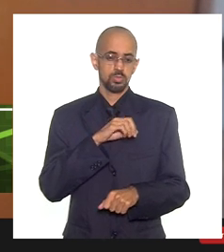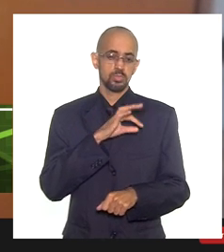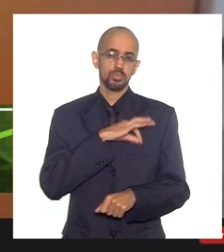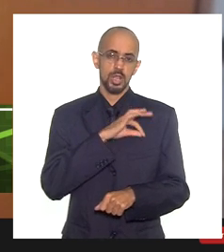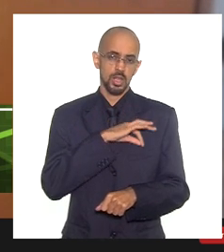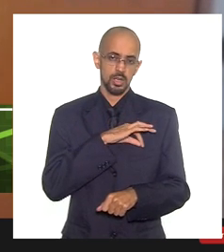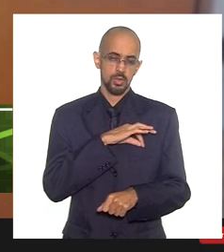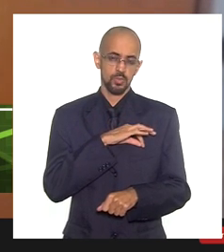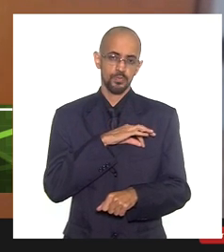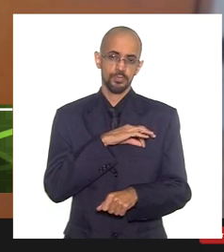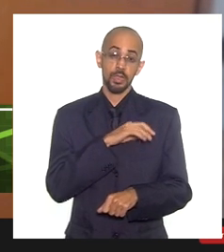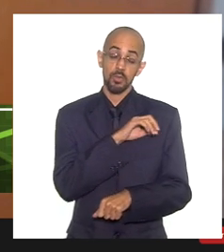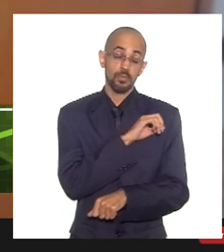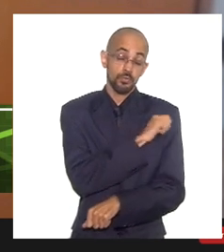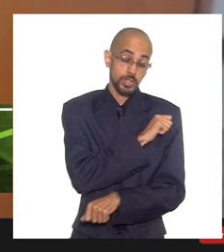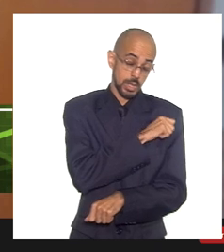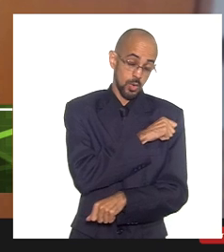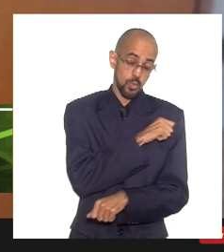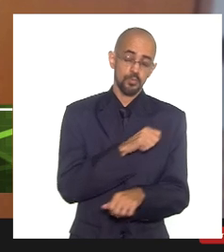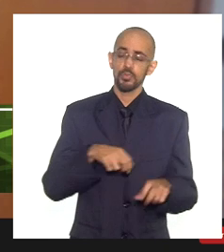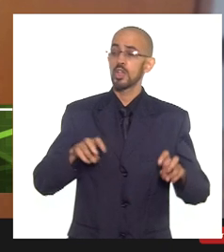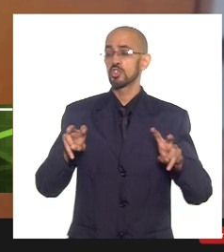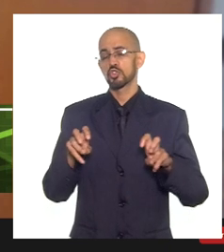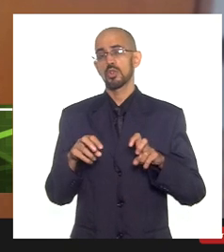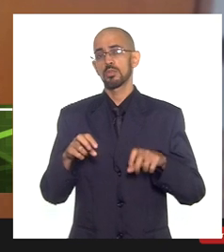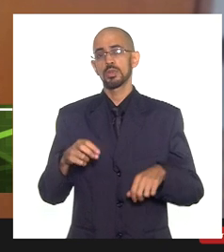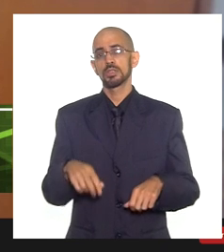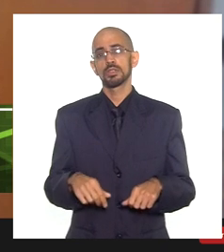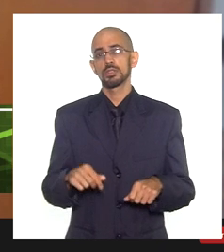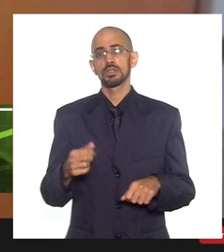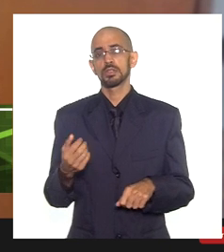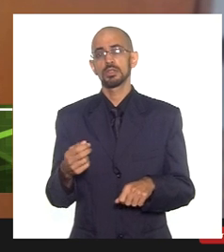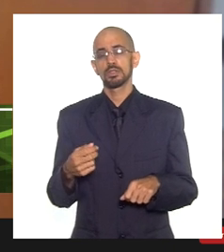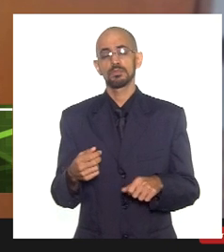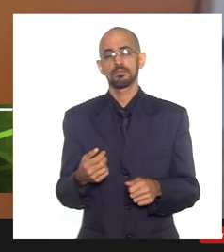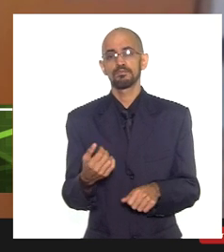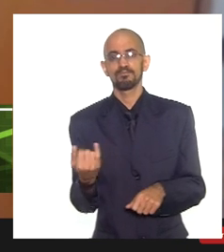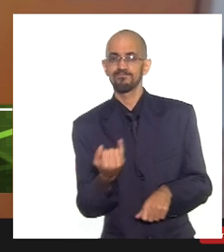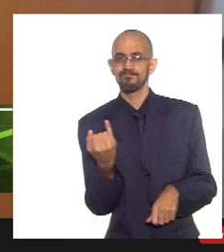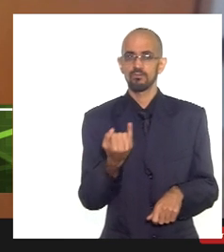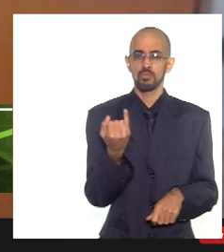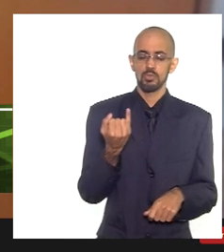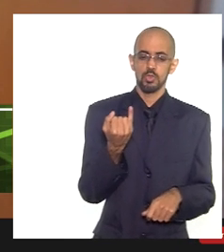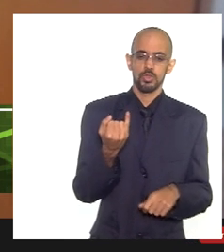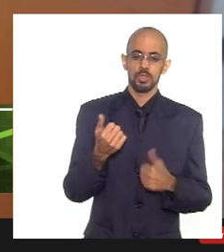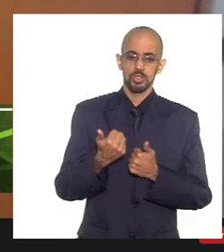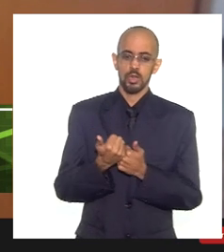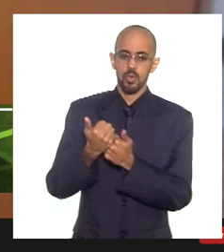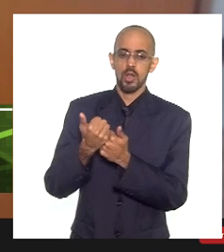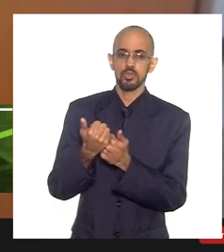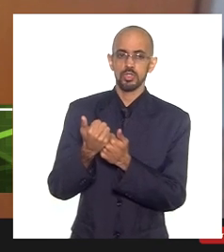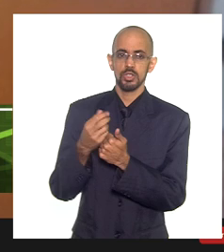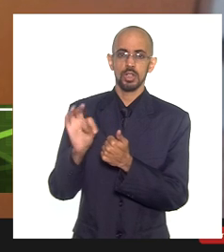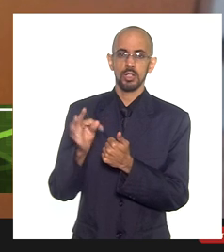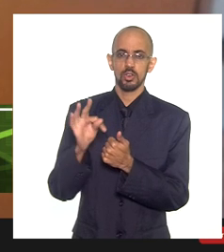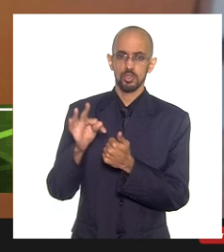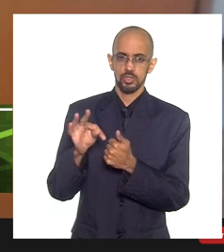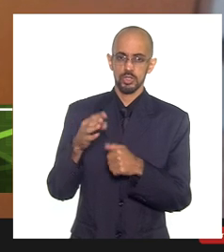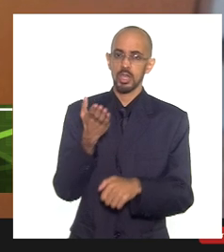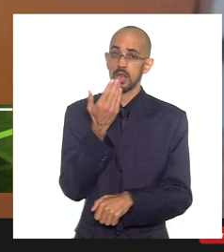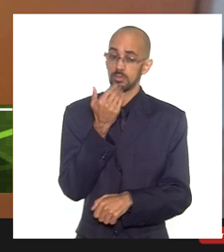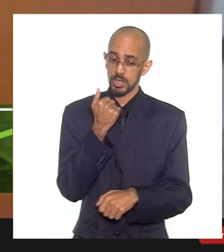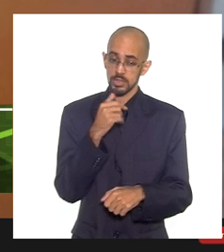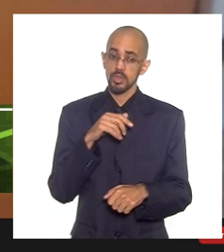Valdeck que quanto a esses dois temas mais urgentes do auxílio alimentação e do auxílio tecnologia já estão avançados os